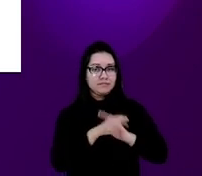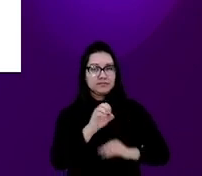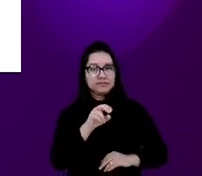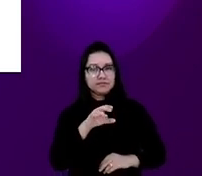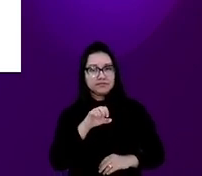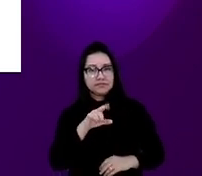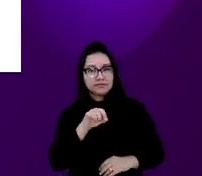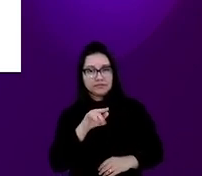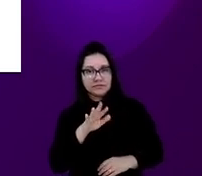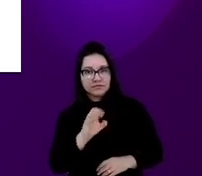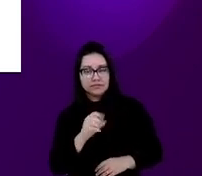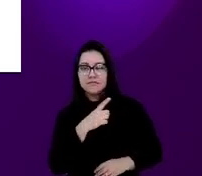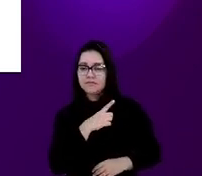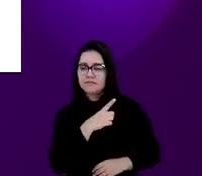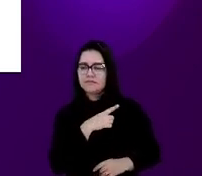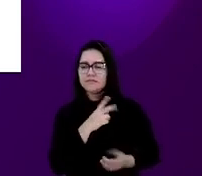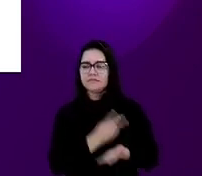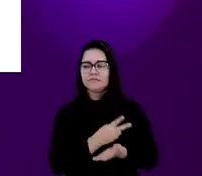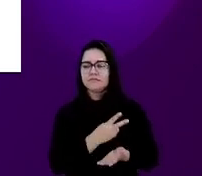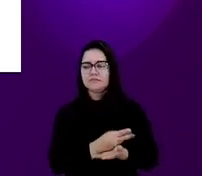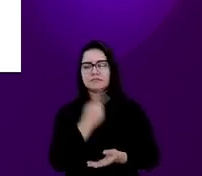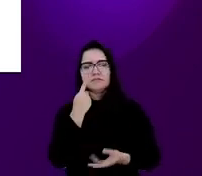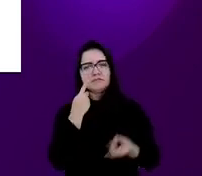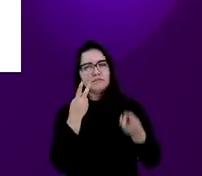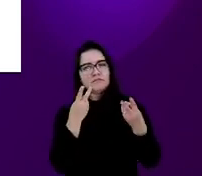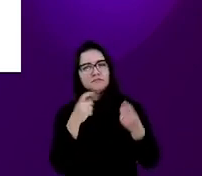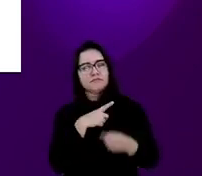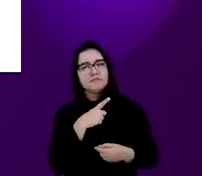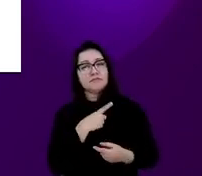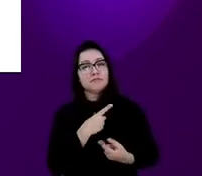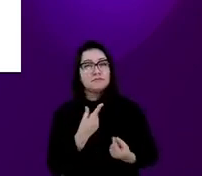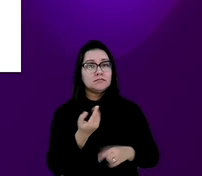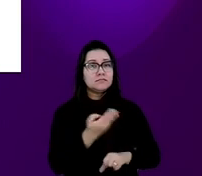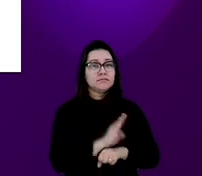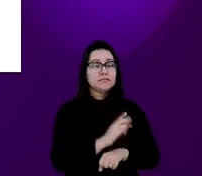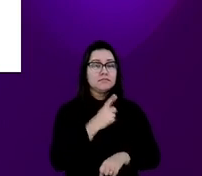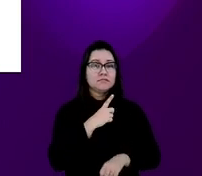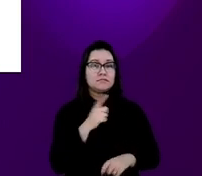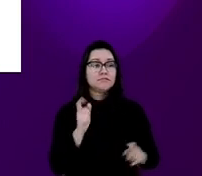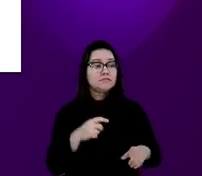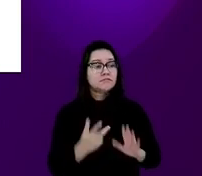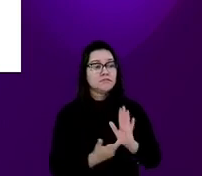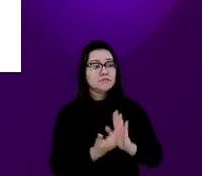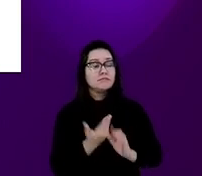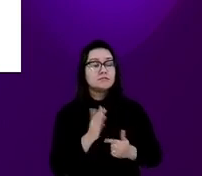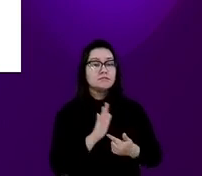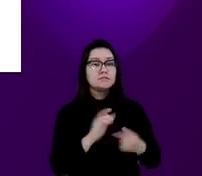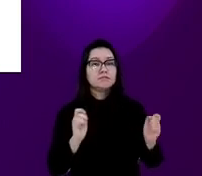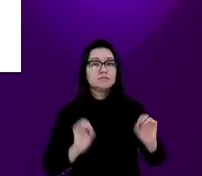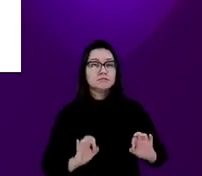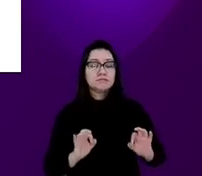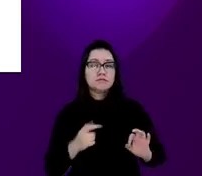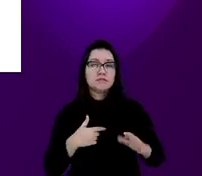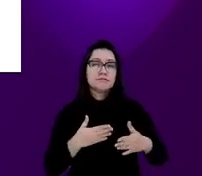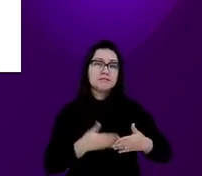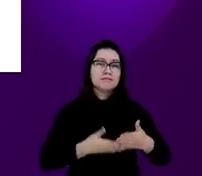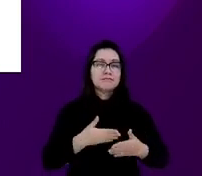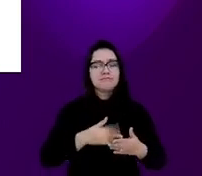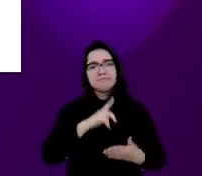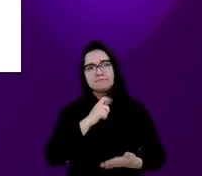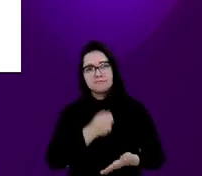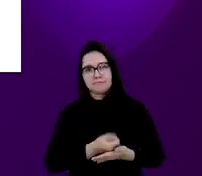tem sempre que pesar o risco-benefício, principalmente da indicação da cirurgia. são os limites, né? São as decisões